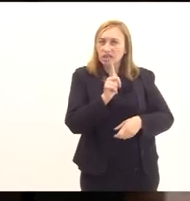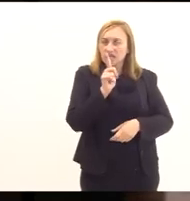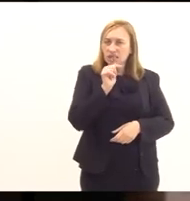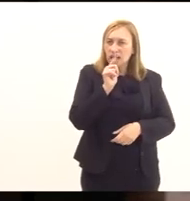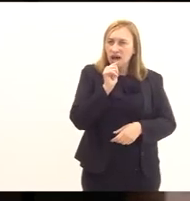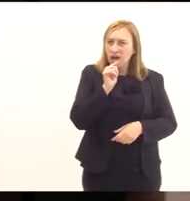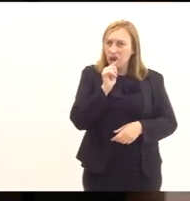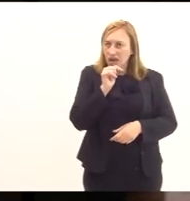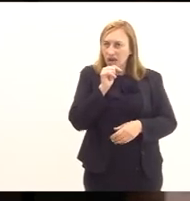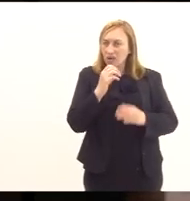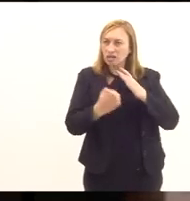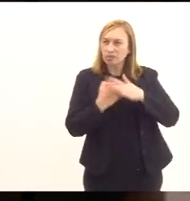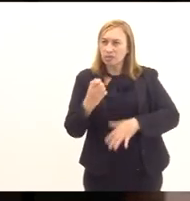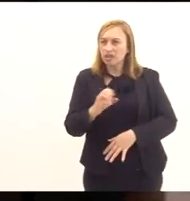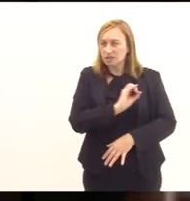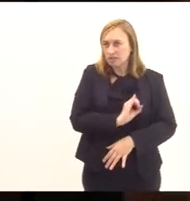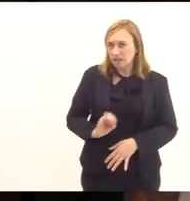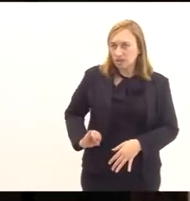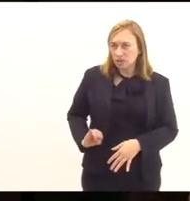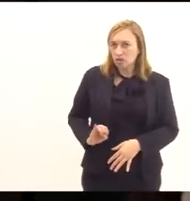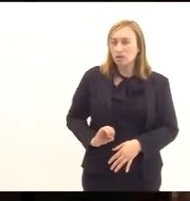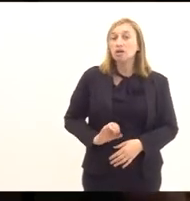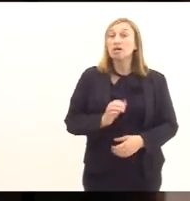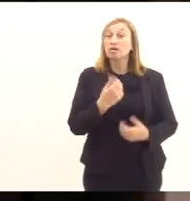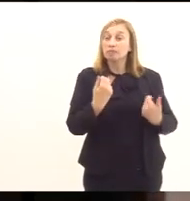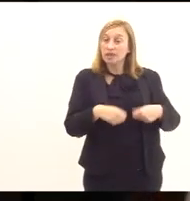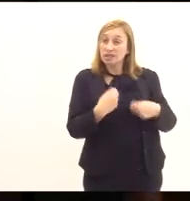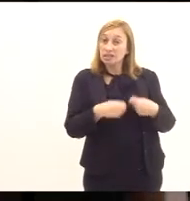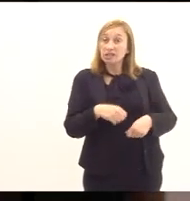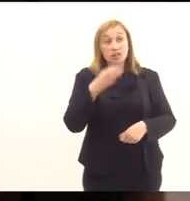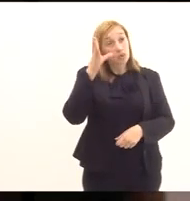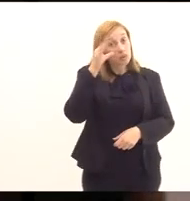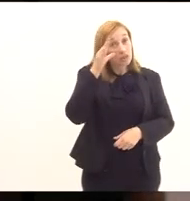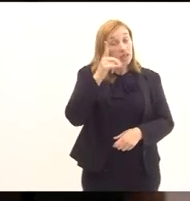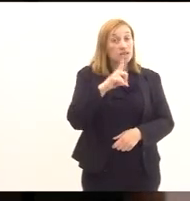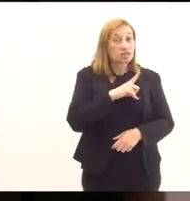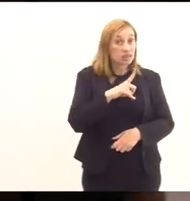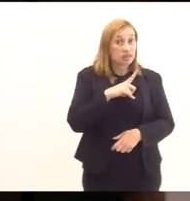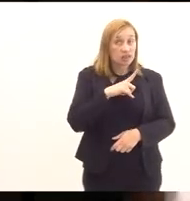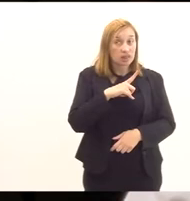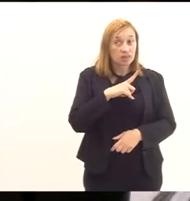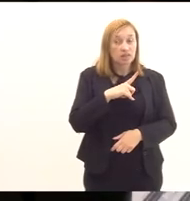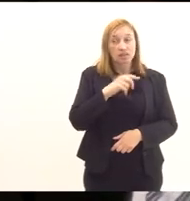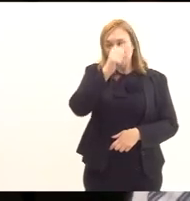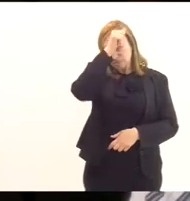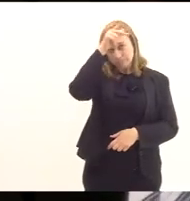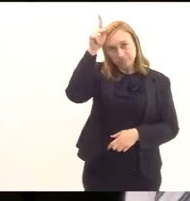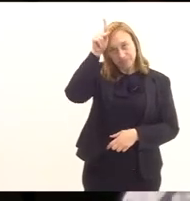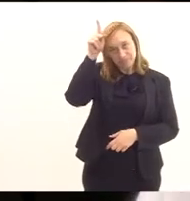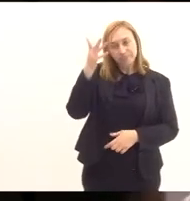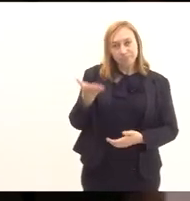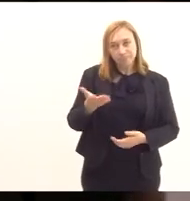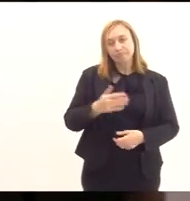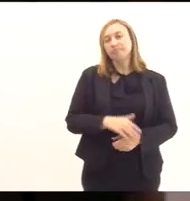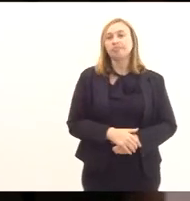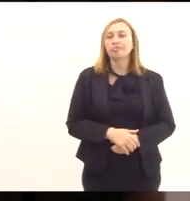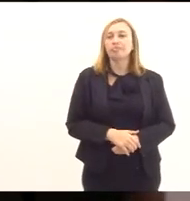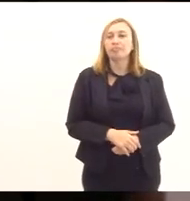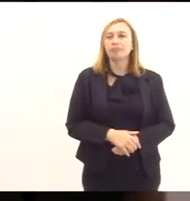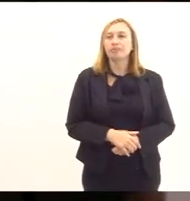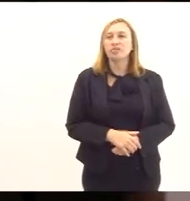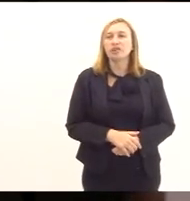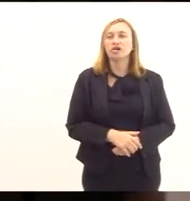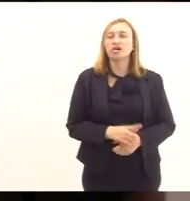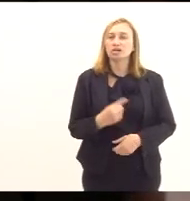do Imperador necessita que exista o interesse da prefeitura tá